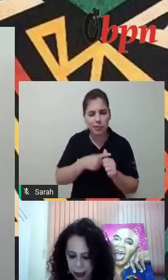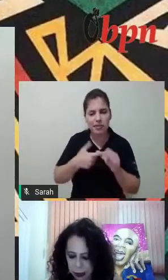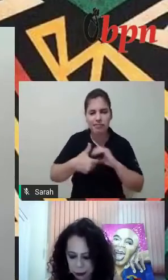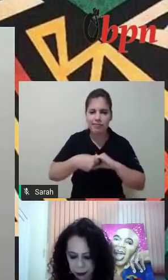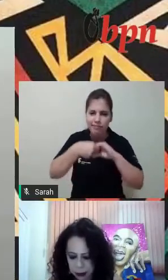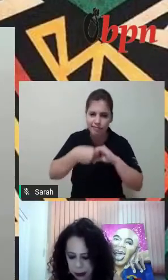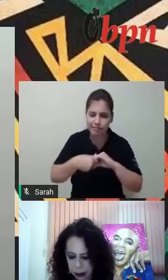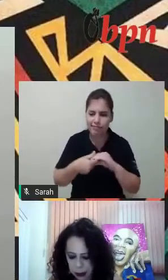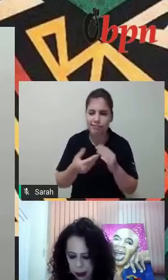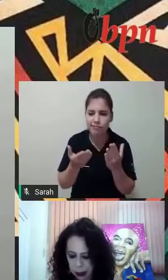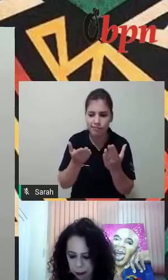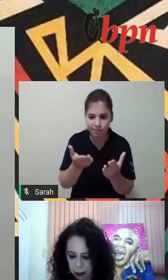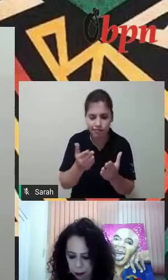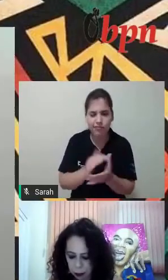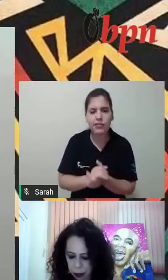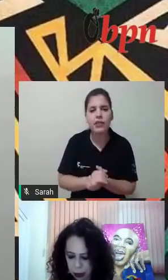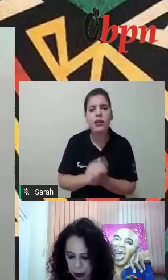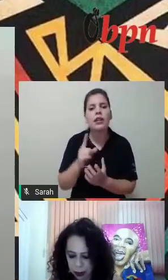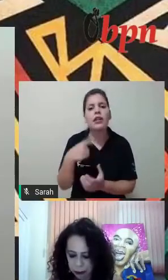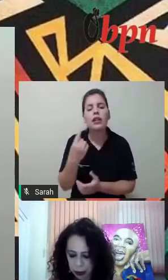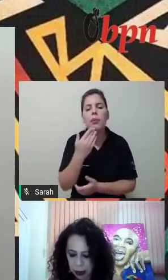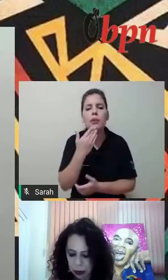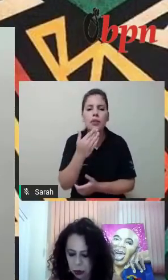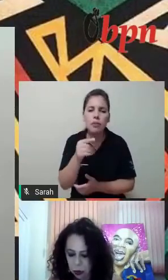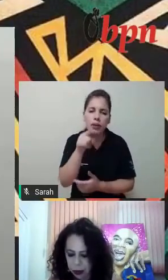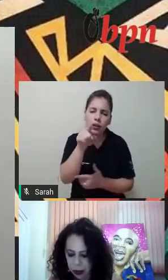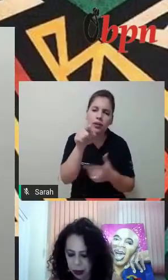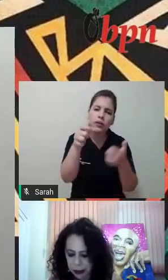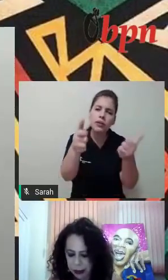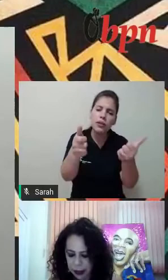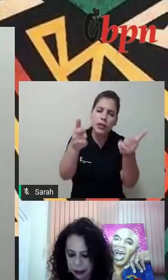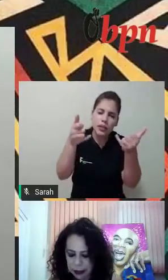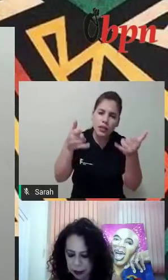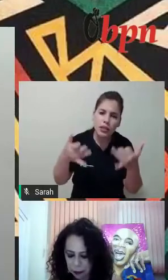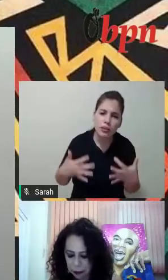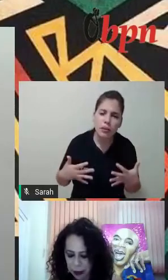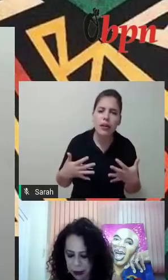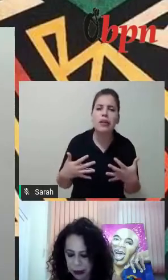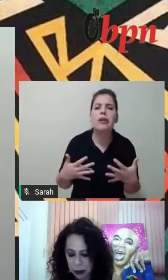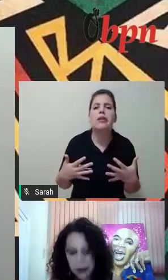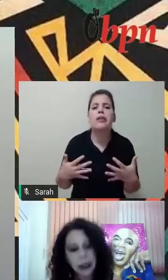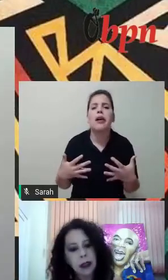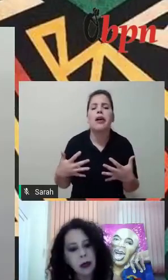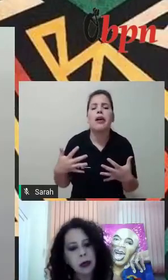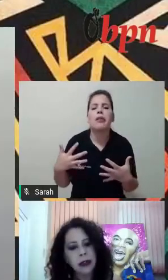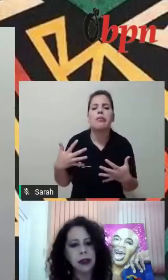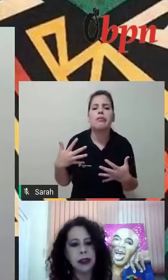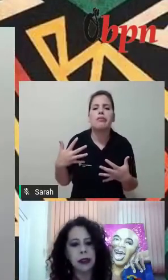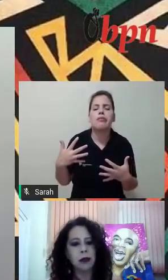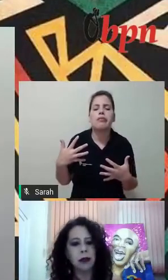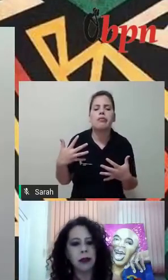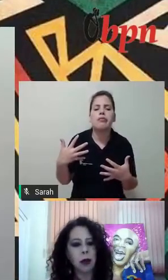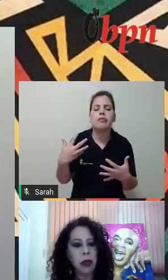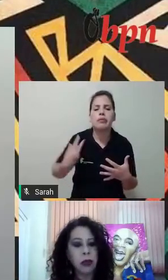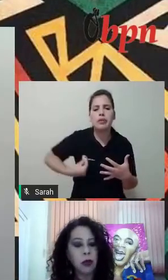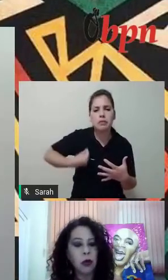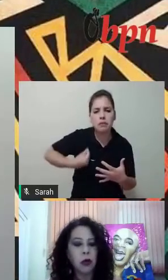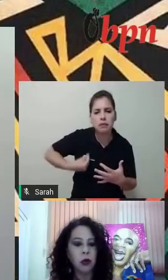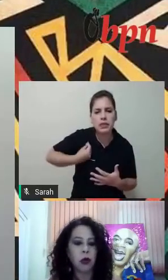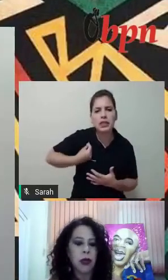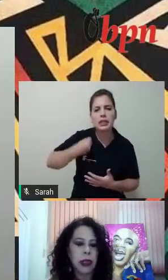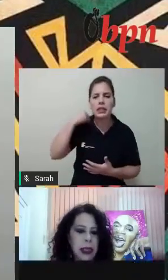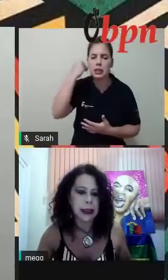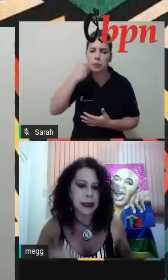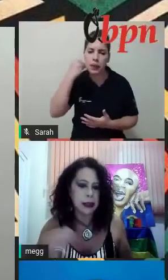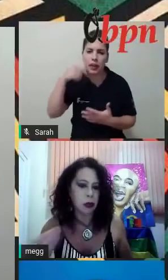ela pede para você falar um pouquinho, né, sobre essas escrevivências no exterior, se você tem algum